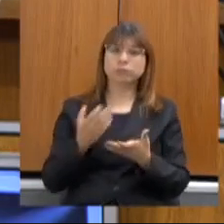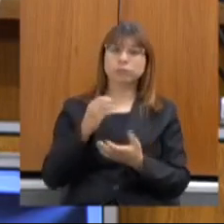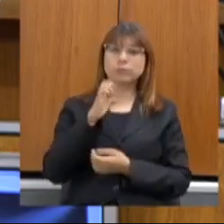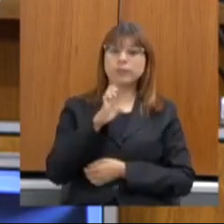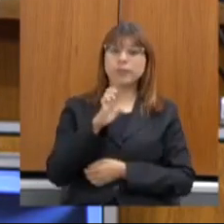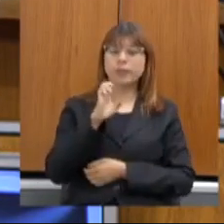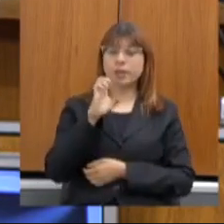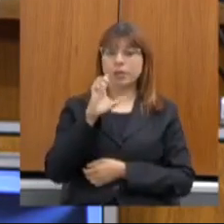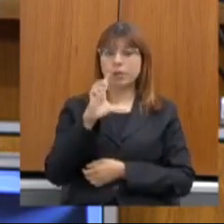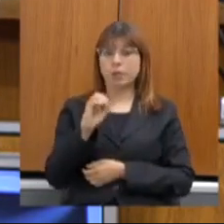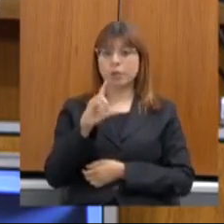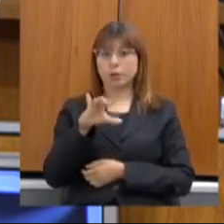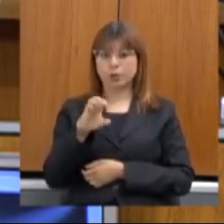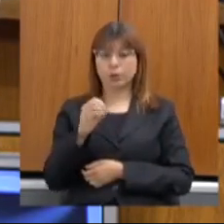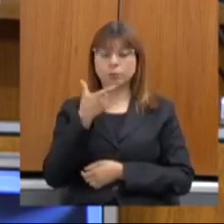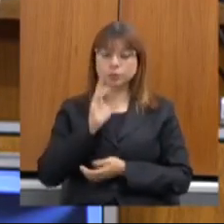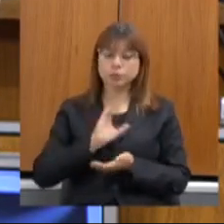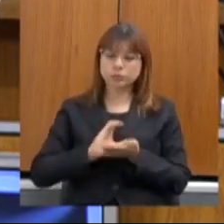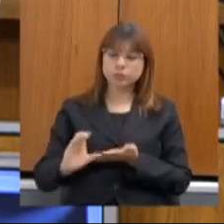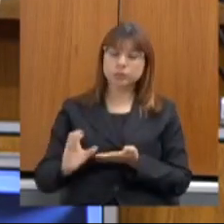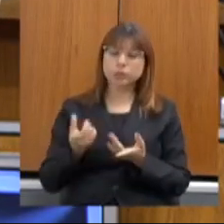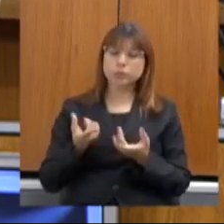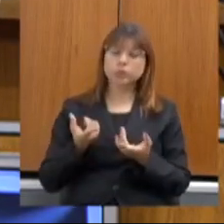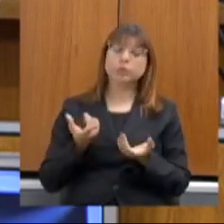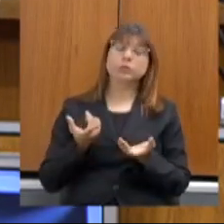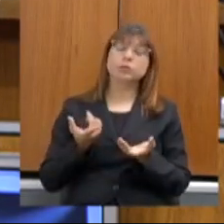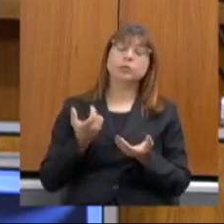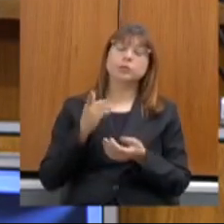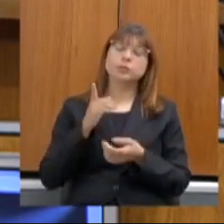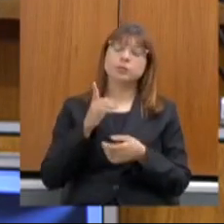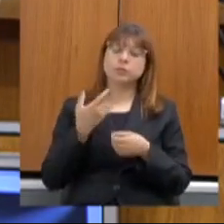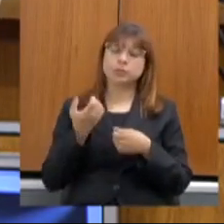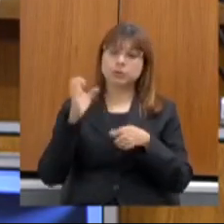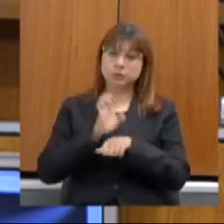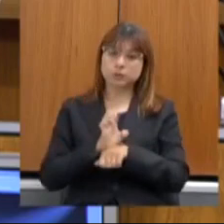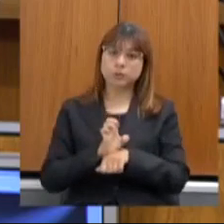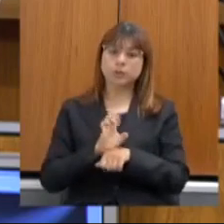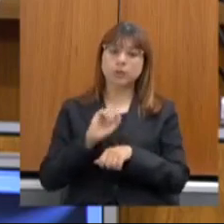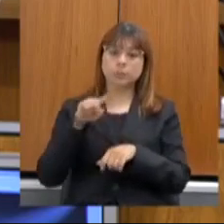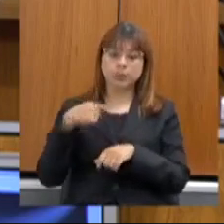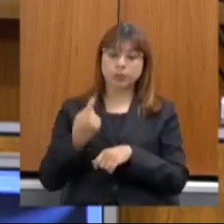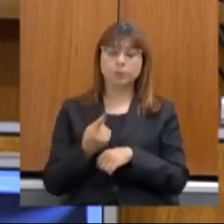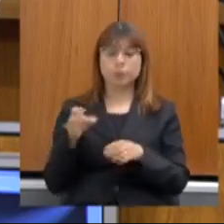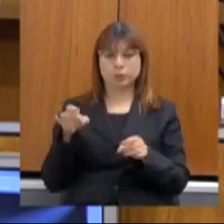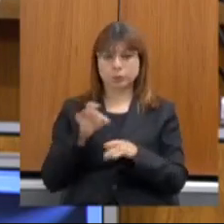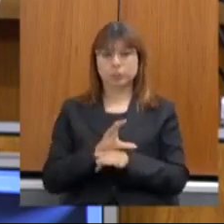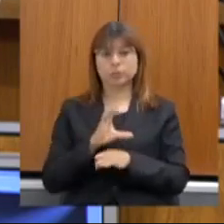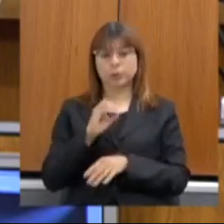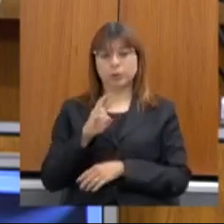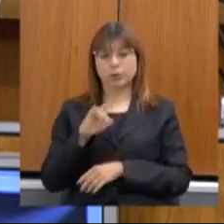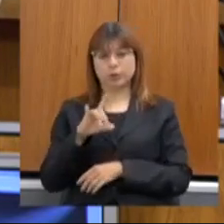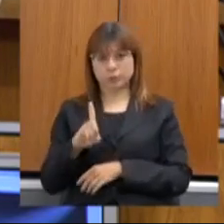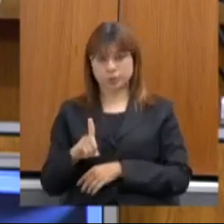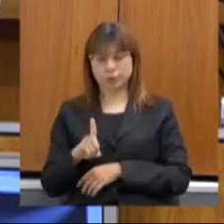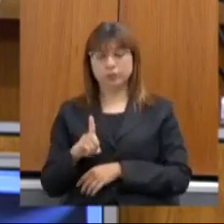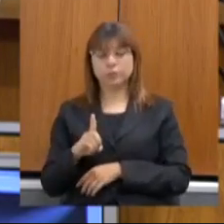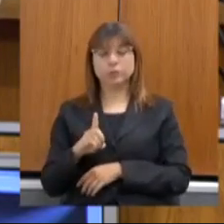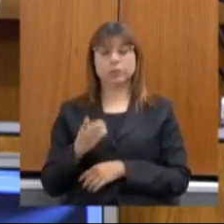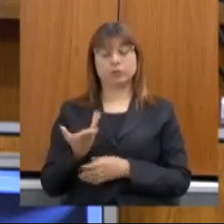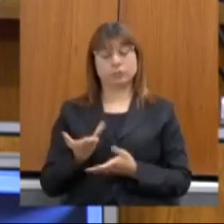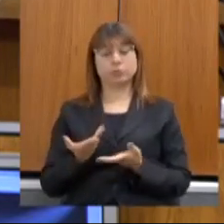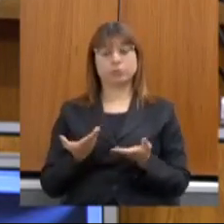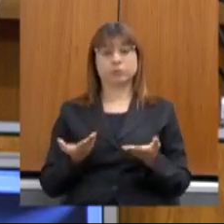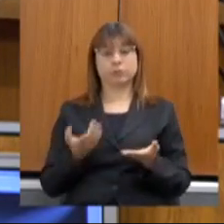a atração de investimento para o estado no processo de retomada Econômica Posso covid-19 tendo em vista que o